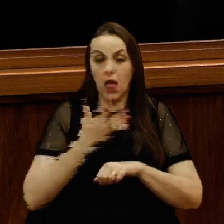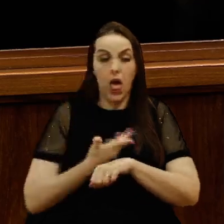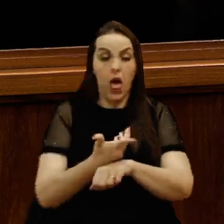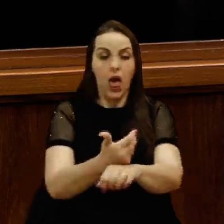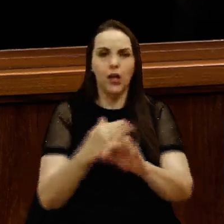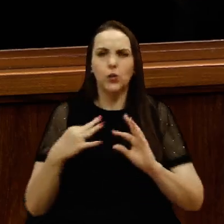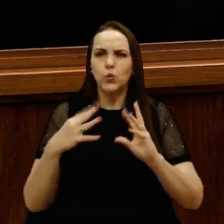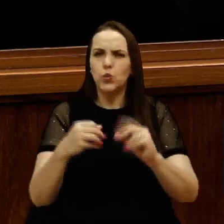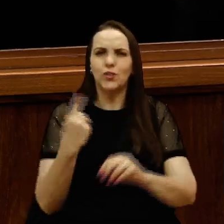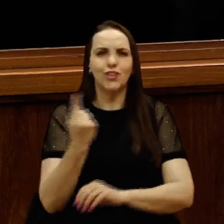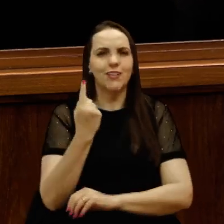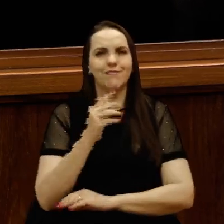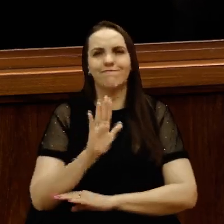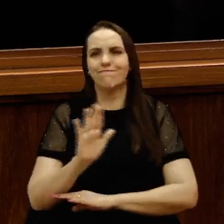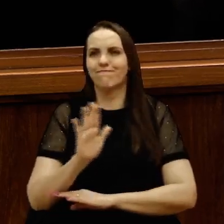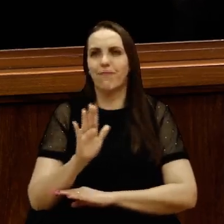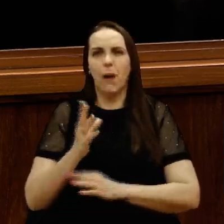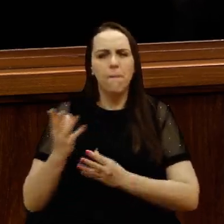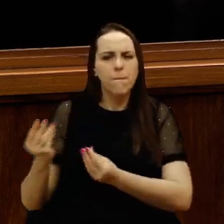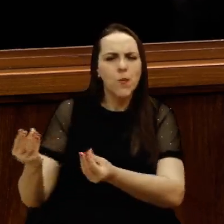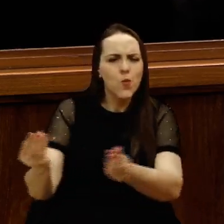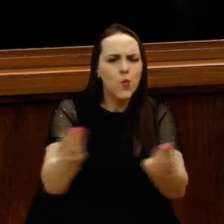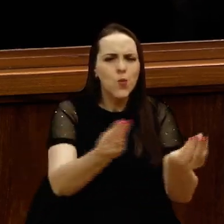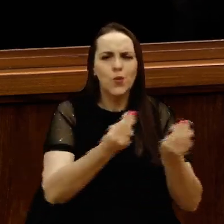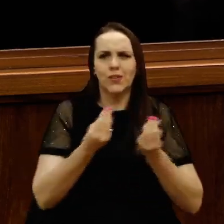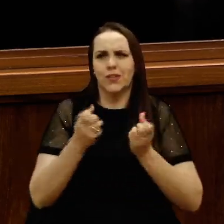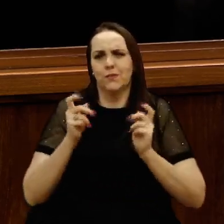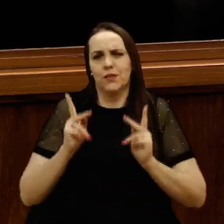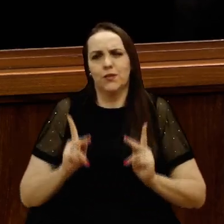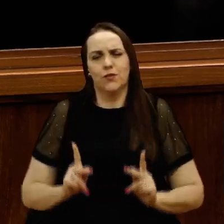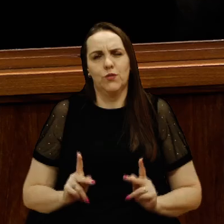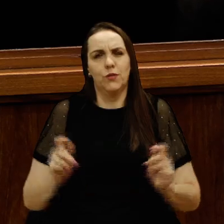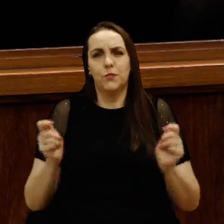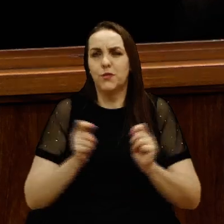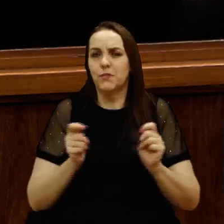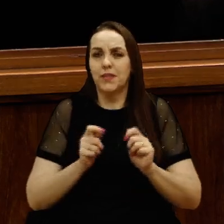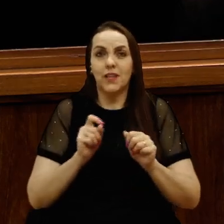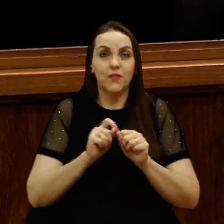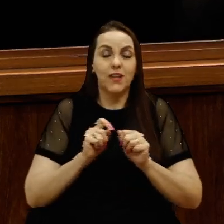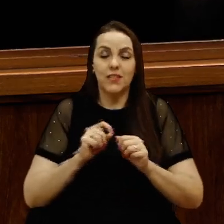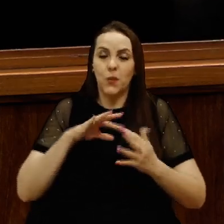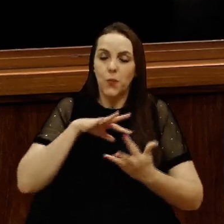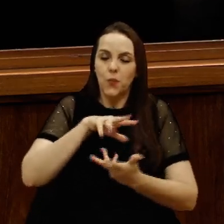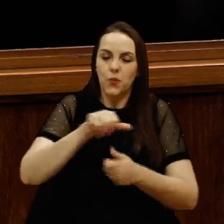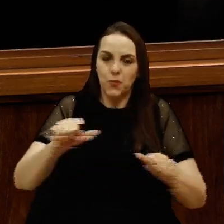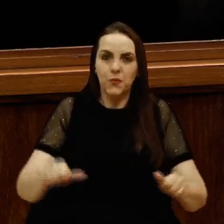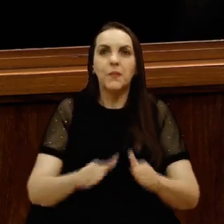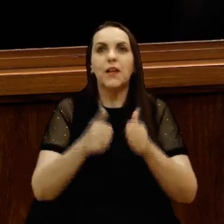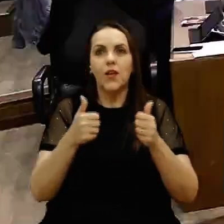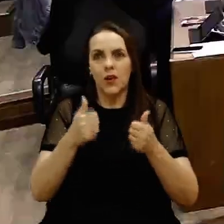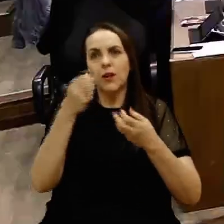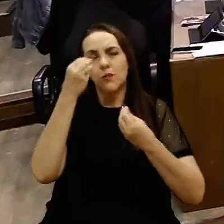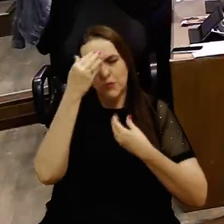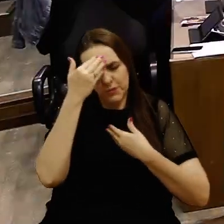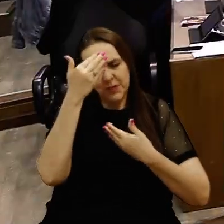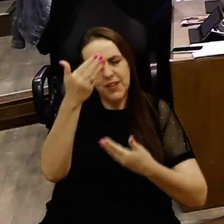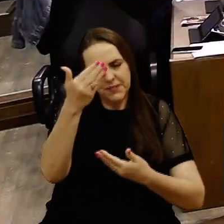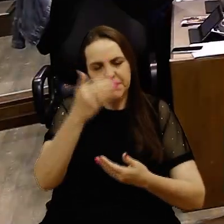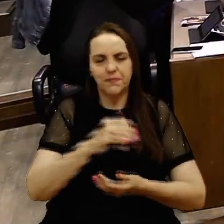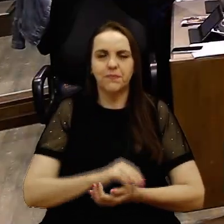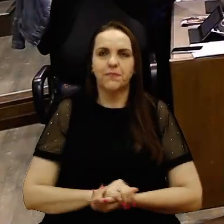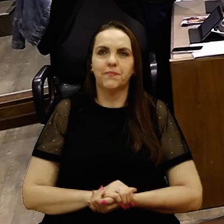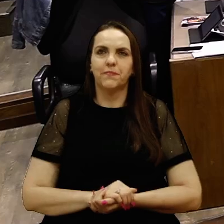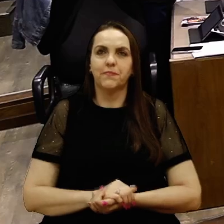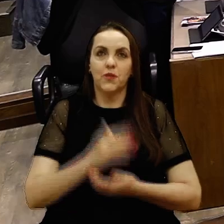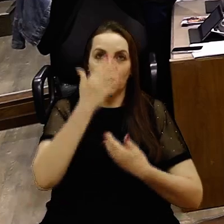sozinho, porque somos em muitos e muitas dispostos a fazer um mundo melhor acontecer. Muito obrigada. Obrigado, vereadora